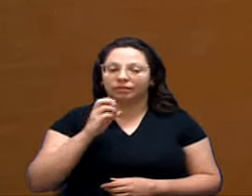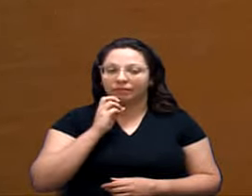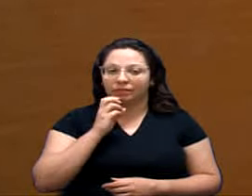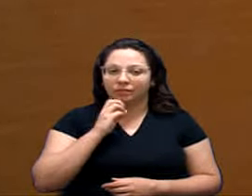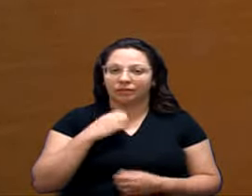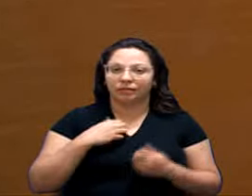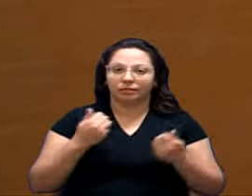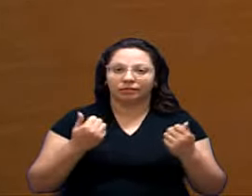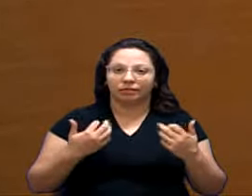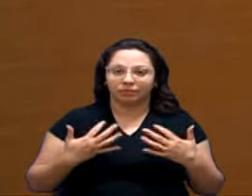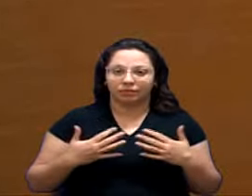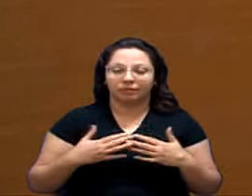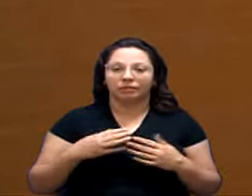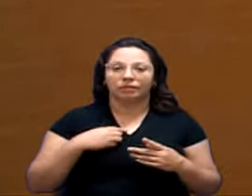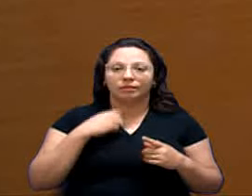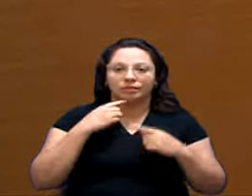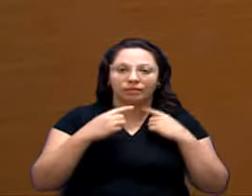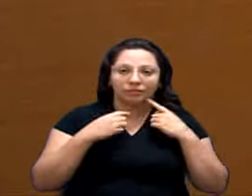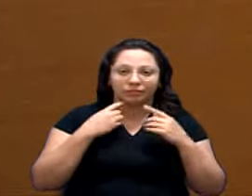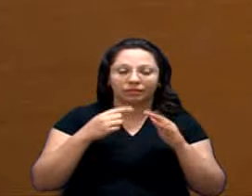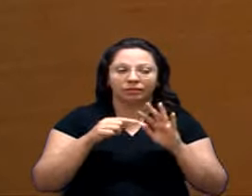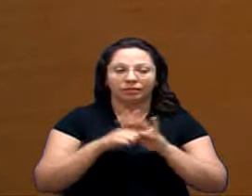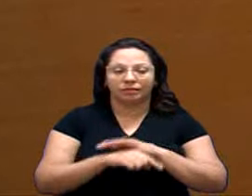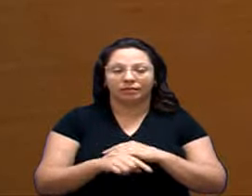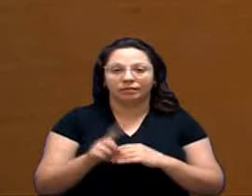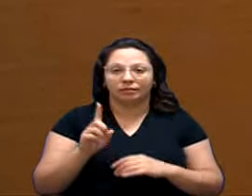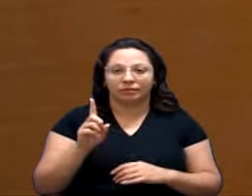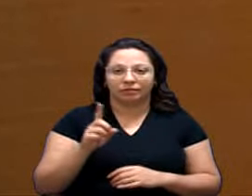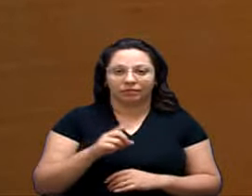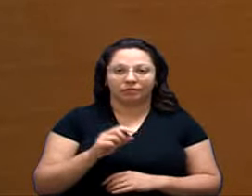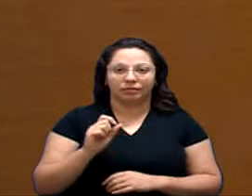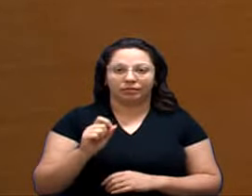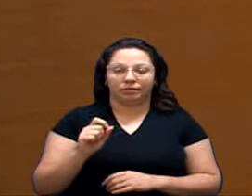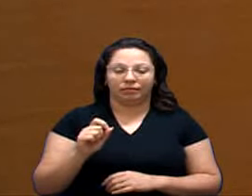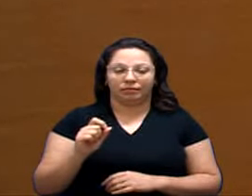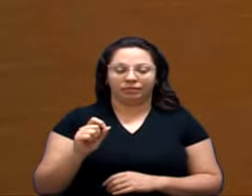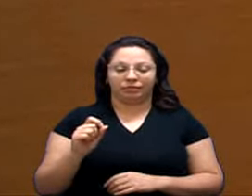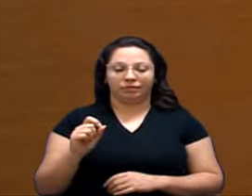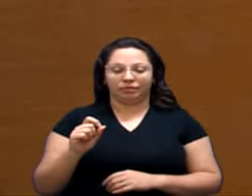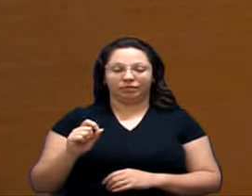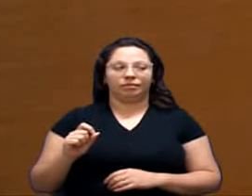abordada a minha dúv senhor secretário do meio ambiente agora